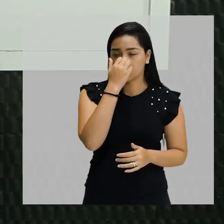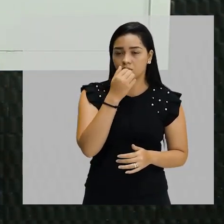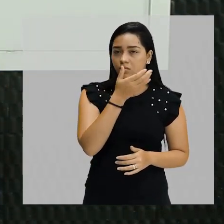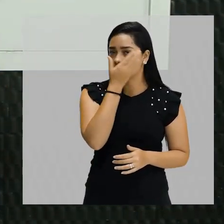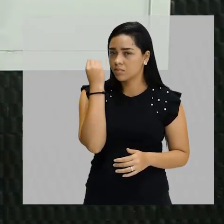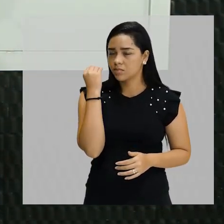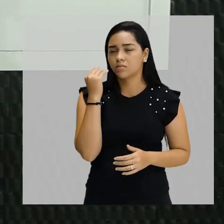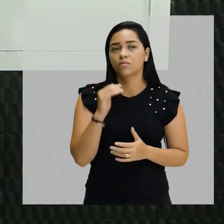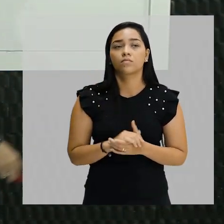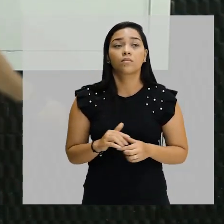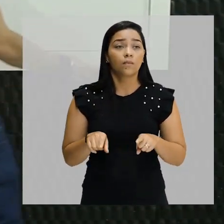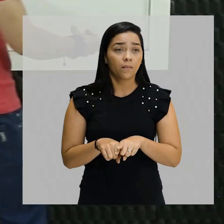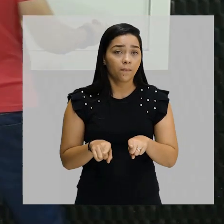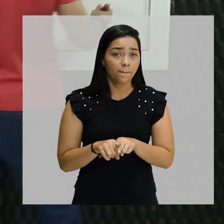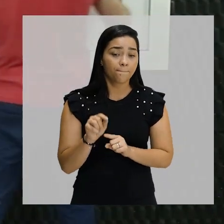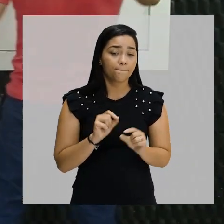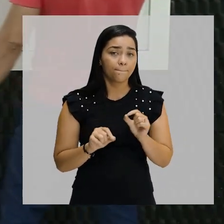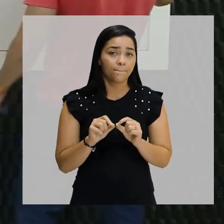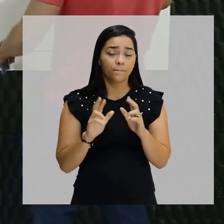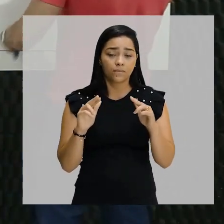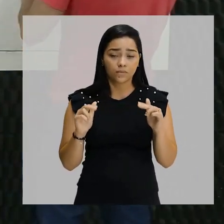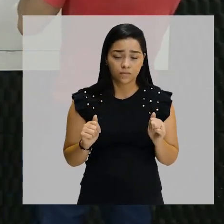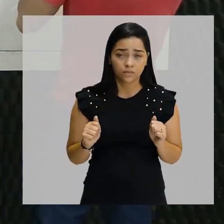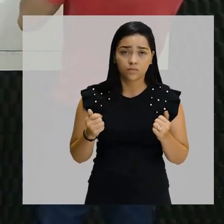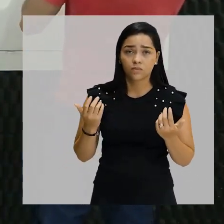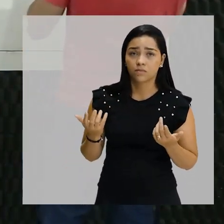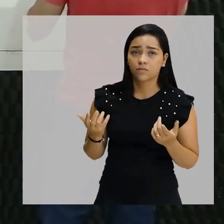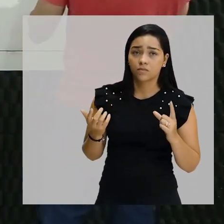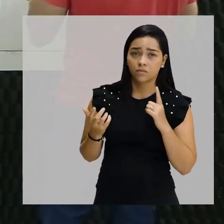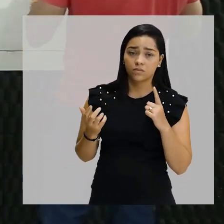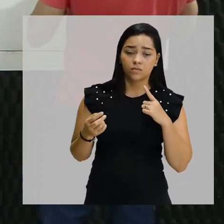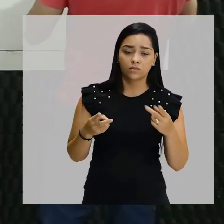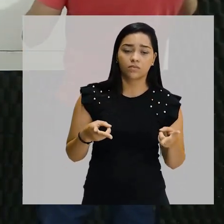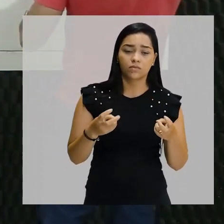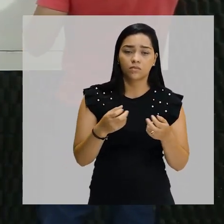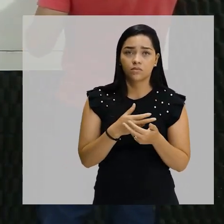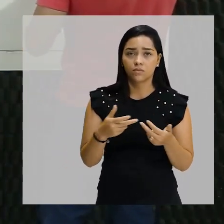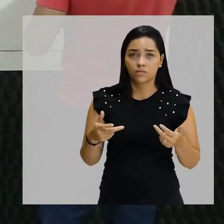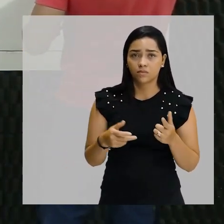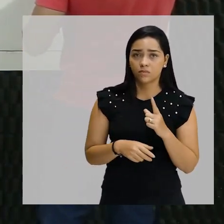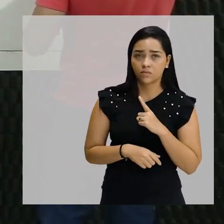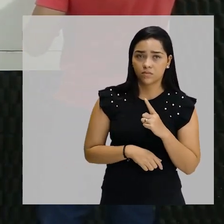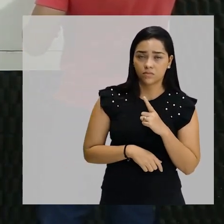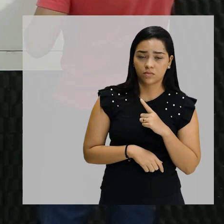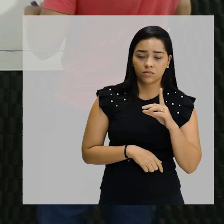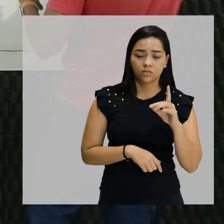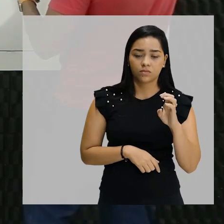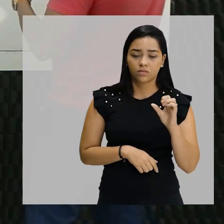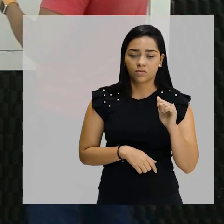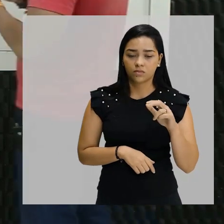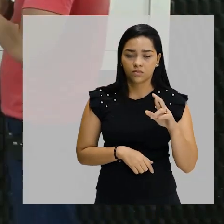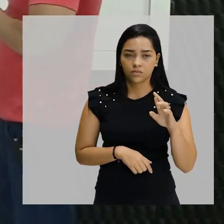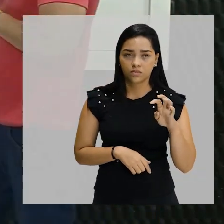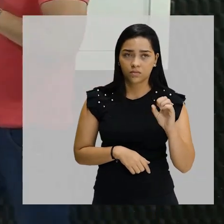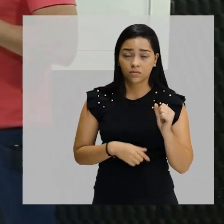método certo e não pode também jamais deixar de observar esta grande figura que é descarte